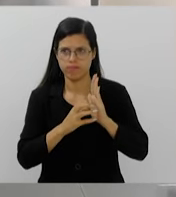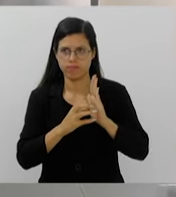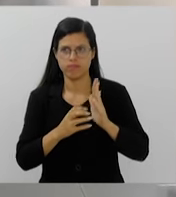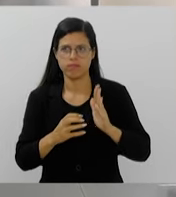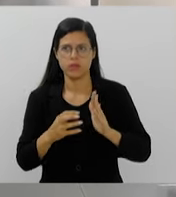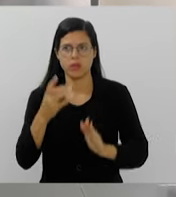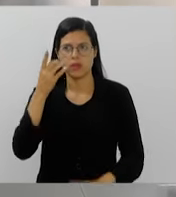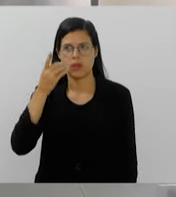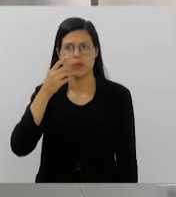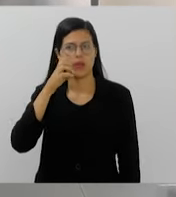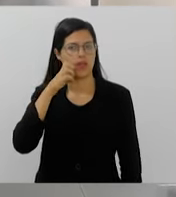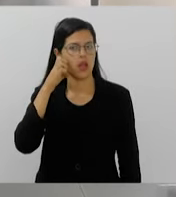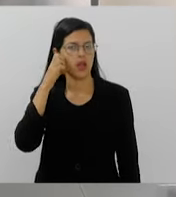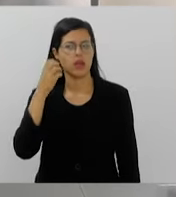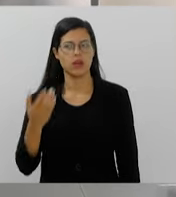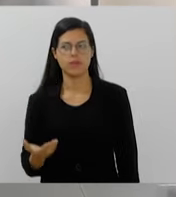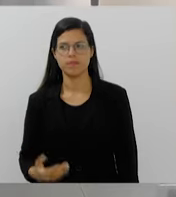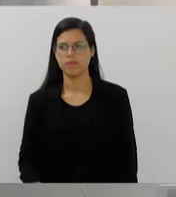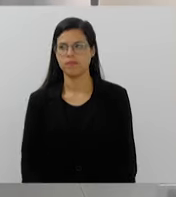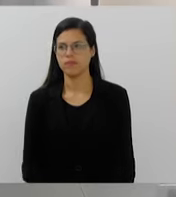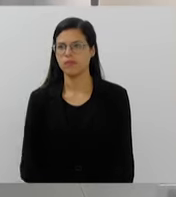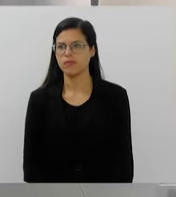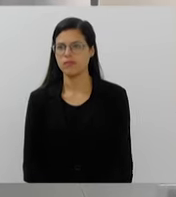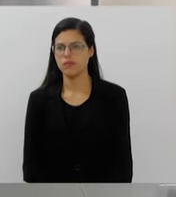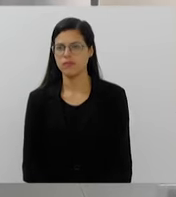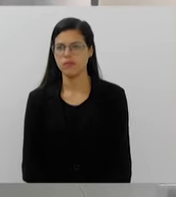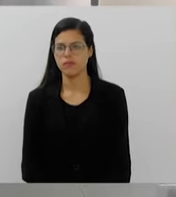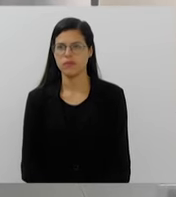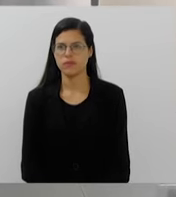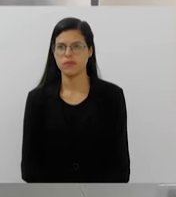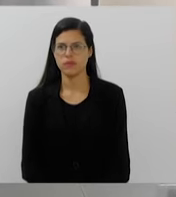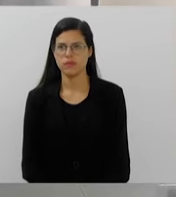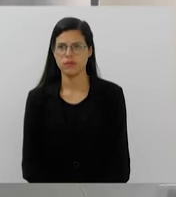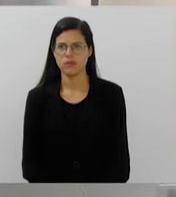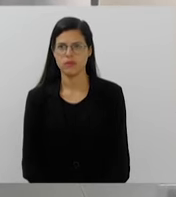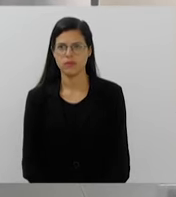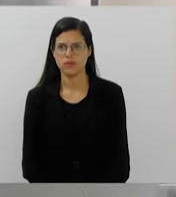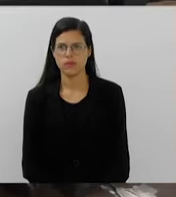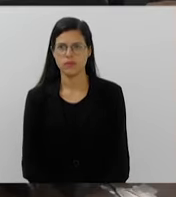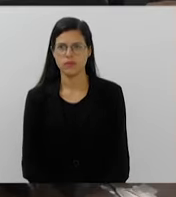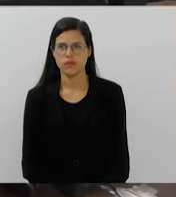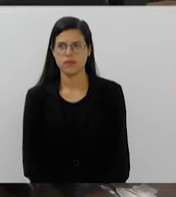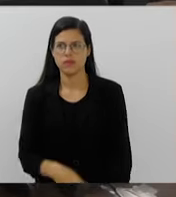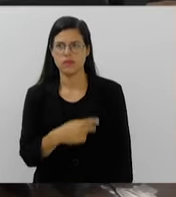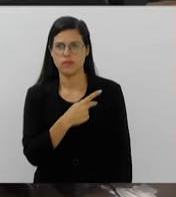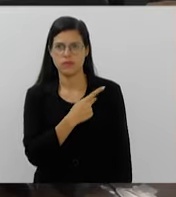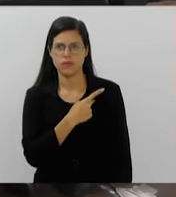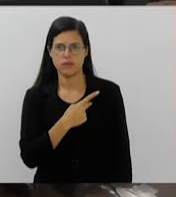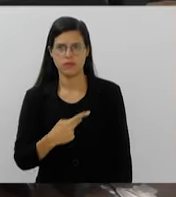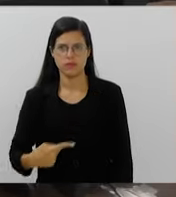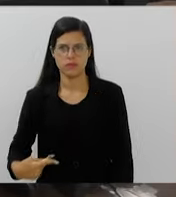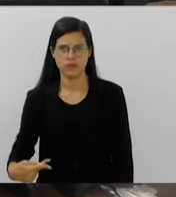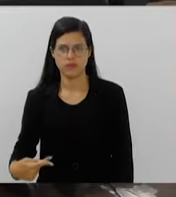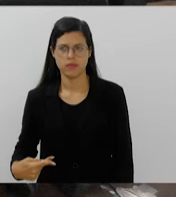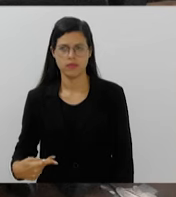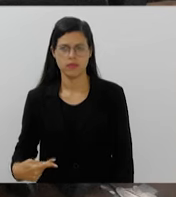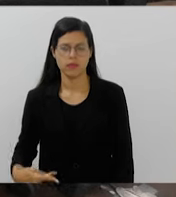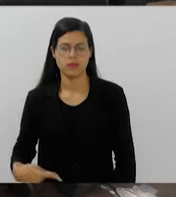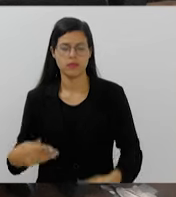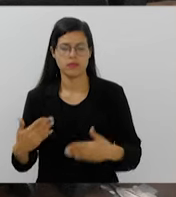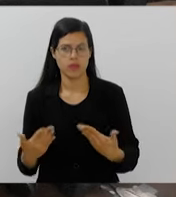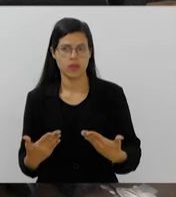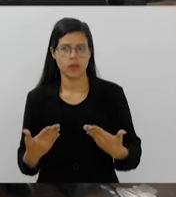Deputada Élica. Presidente. Estou escrito, presidente. Corroborando com o deputado